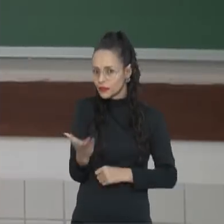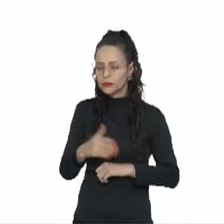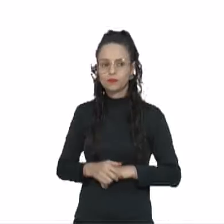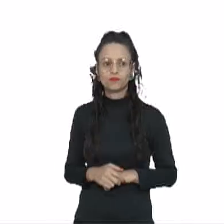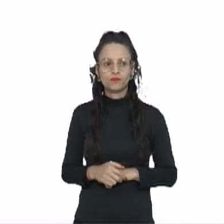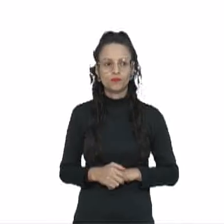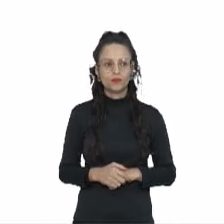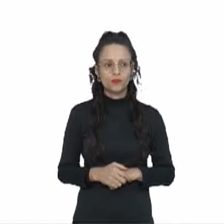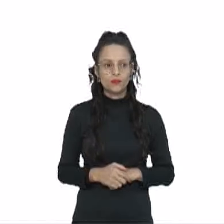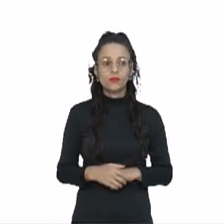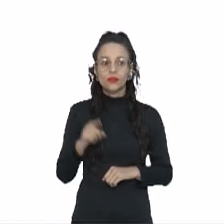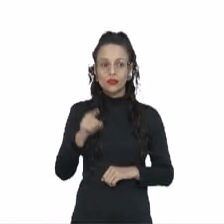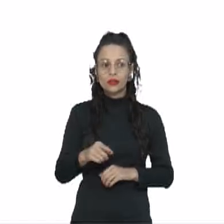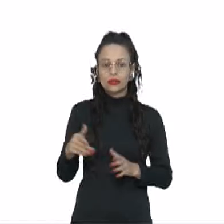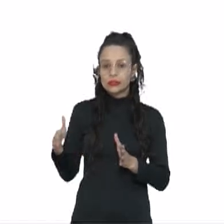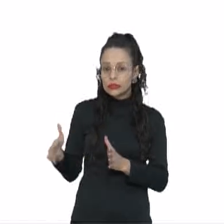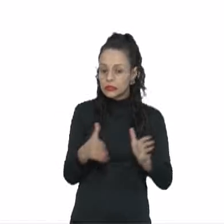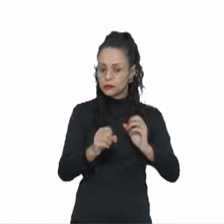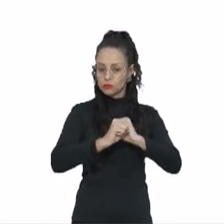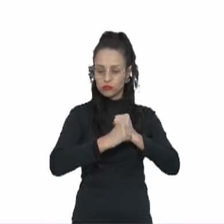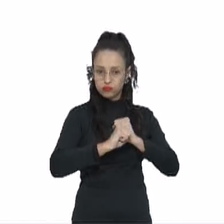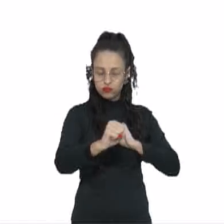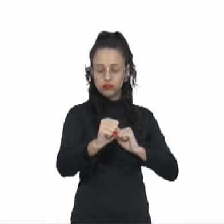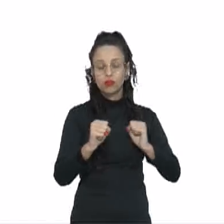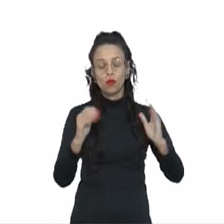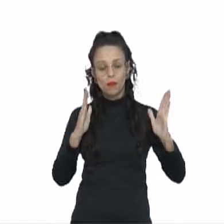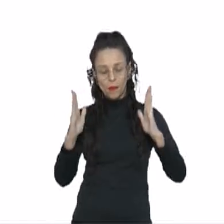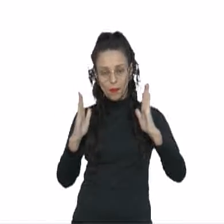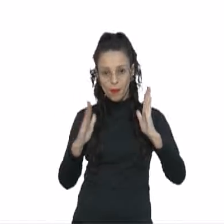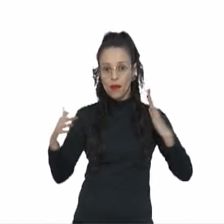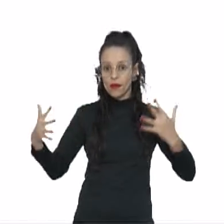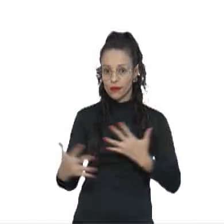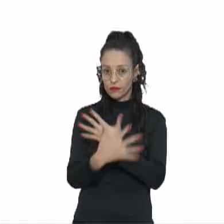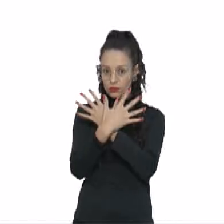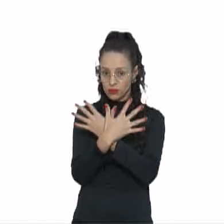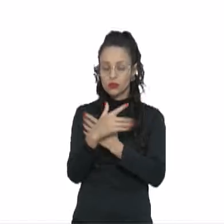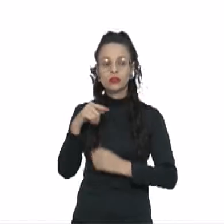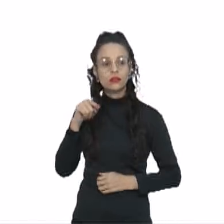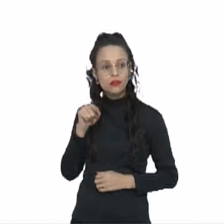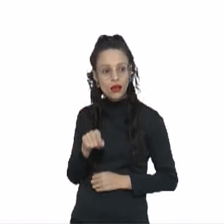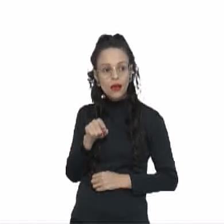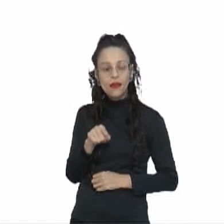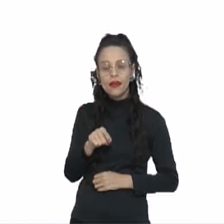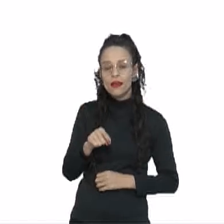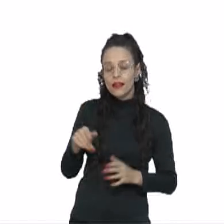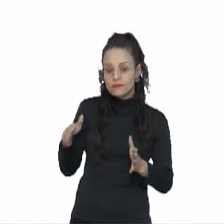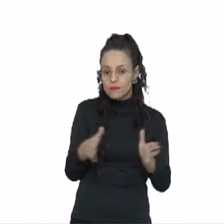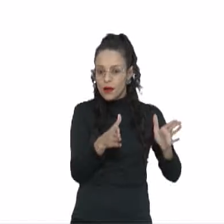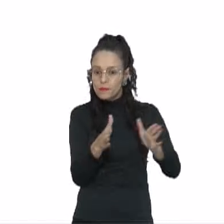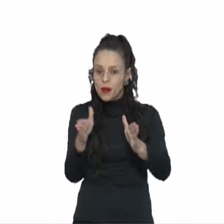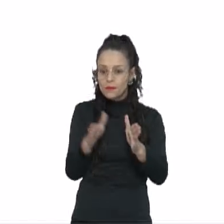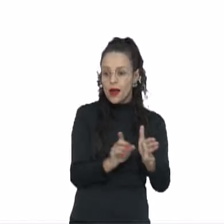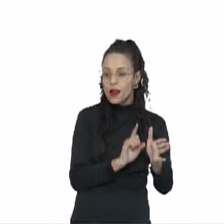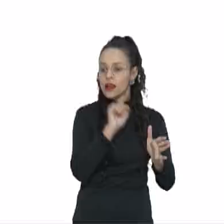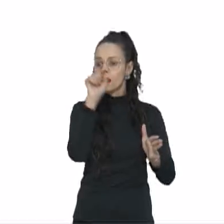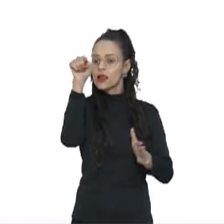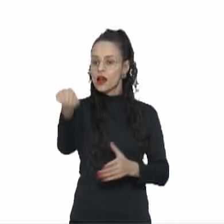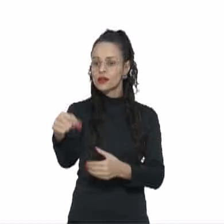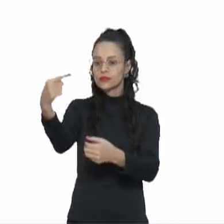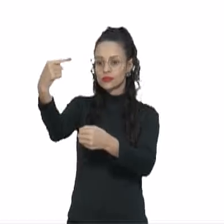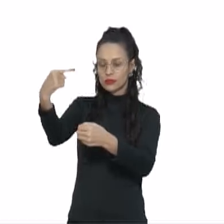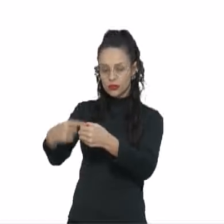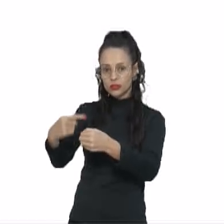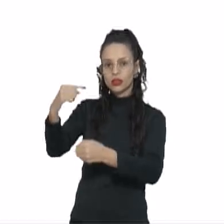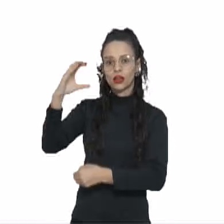Caminhos incas são um extenso sistema de caminhos construído durante o Império Inca. Suas estradas direcionavam a Cusco. A palavra Cusco, umbigo